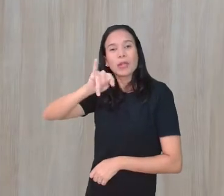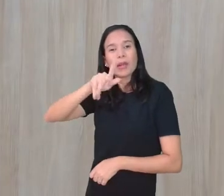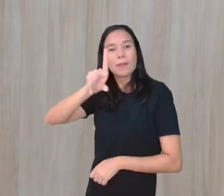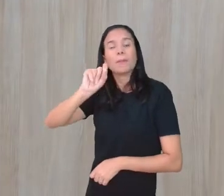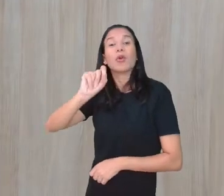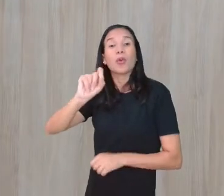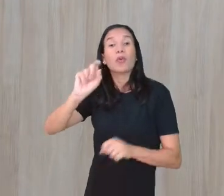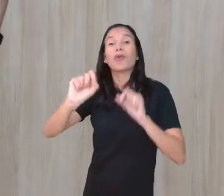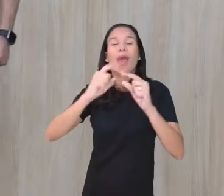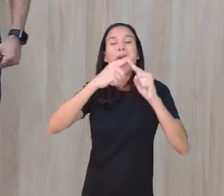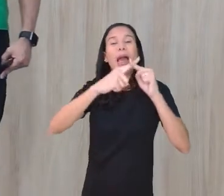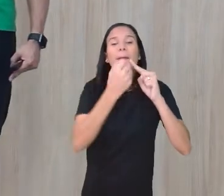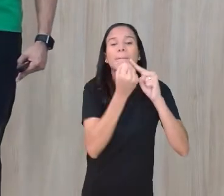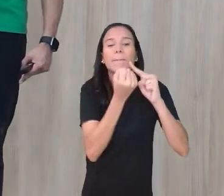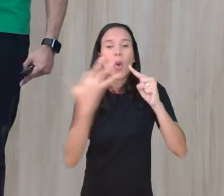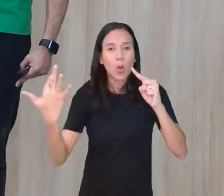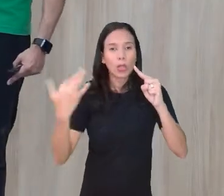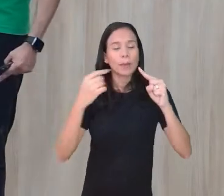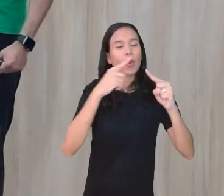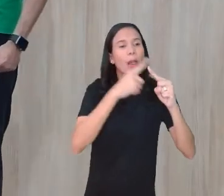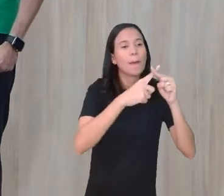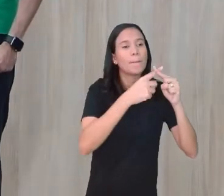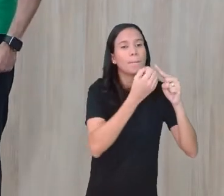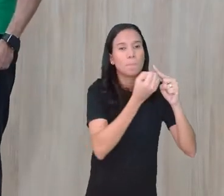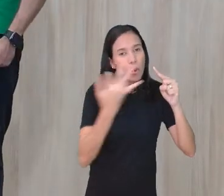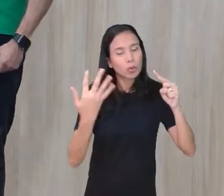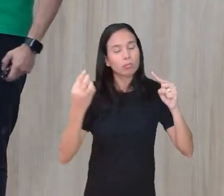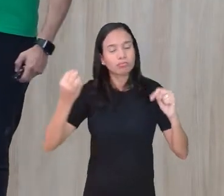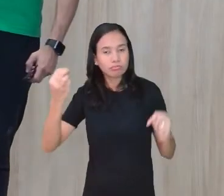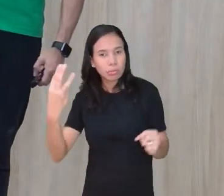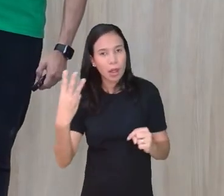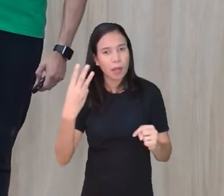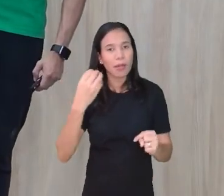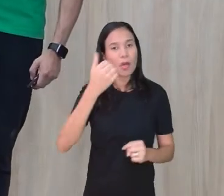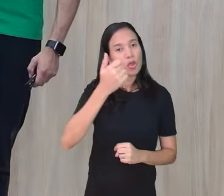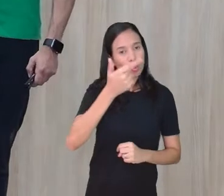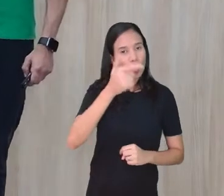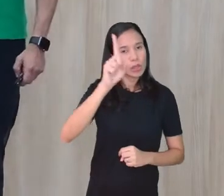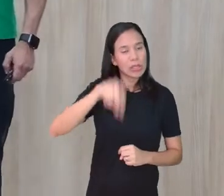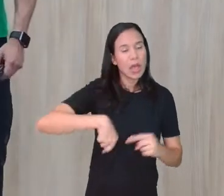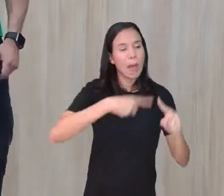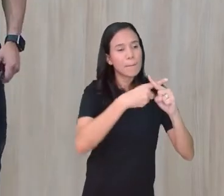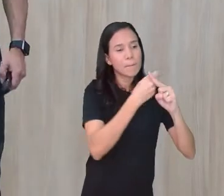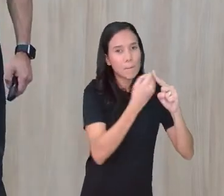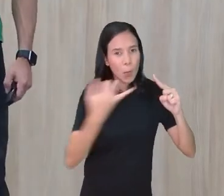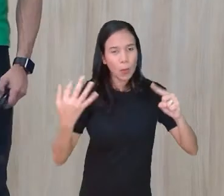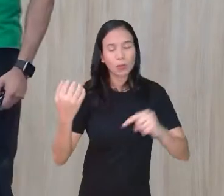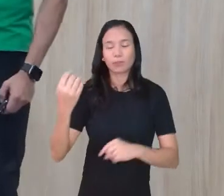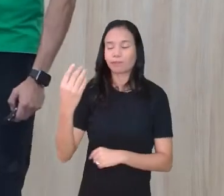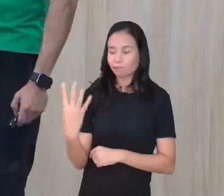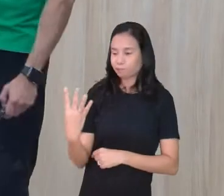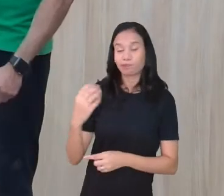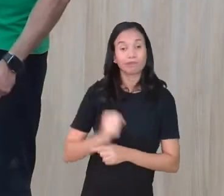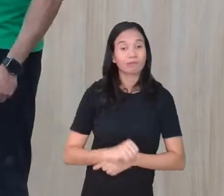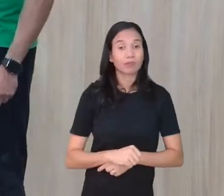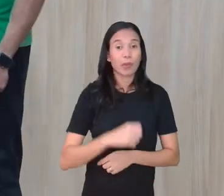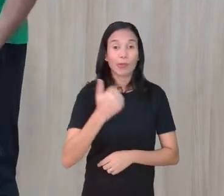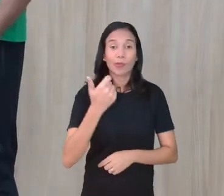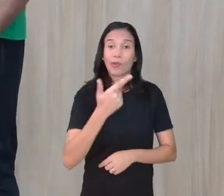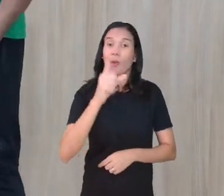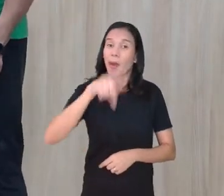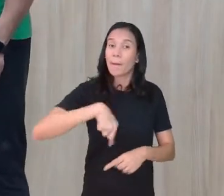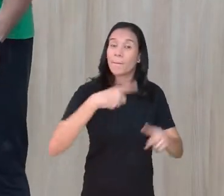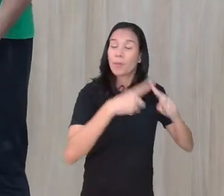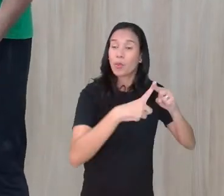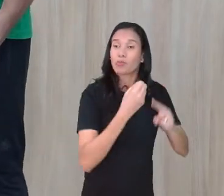números. Então, o 12 é múltiplo do 3, o 12 é múltiplo do 4, o 12 é múltiplo